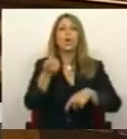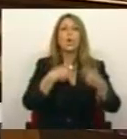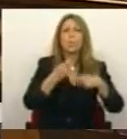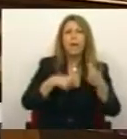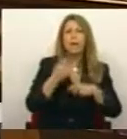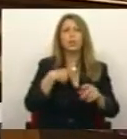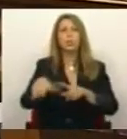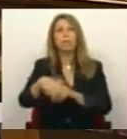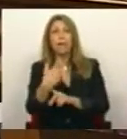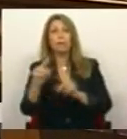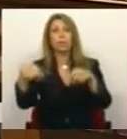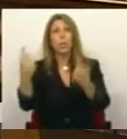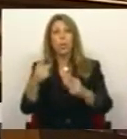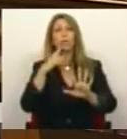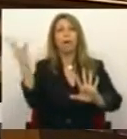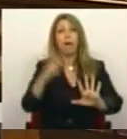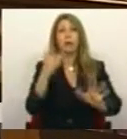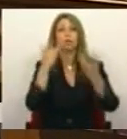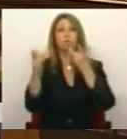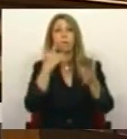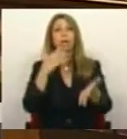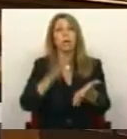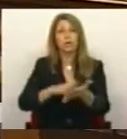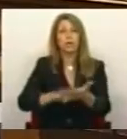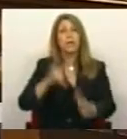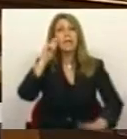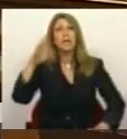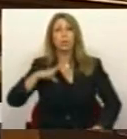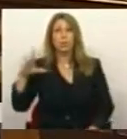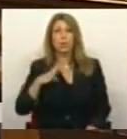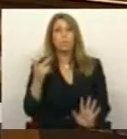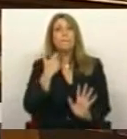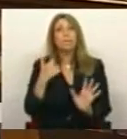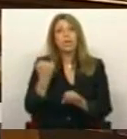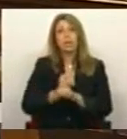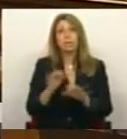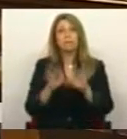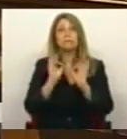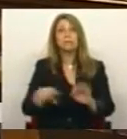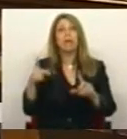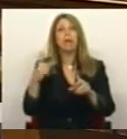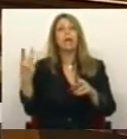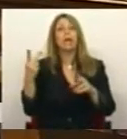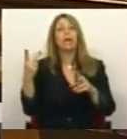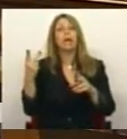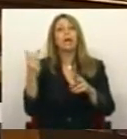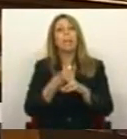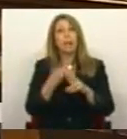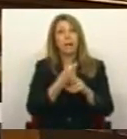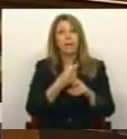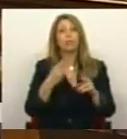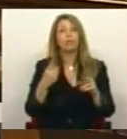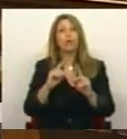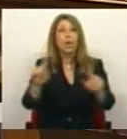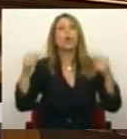transportes, as artes, os espetáculos, a restauração, o setor do turismo, os pequenos serviços como os cabeleireiros, entre outros, entre tantas outras